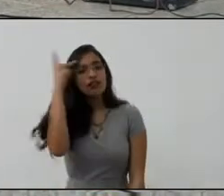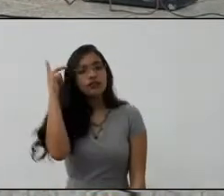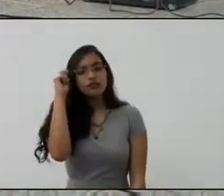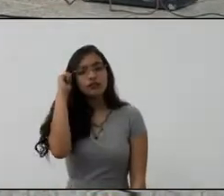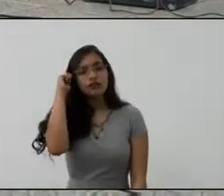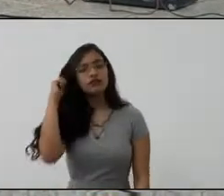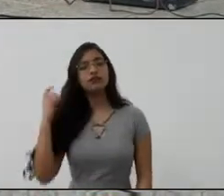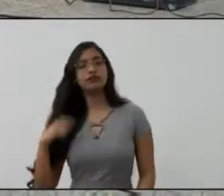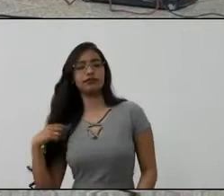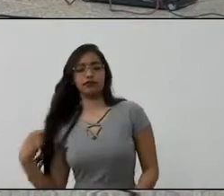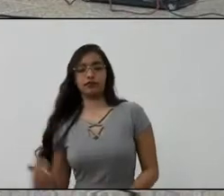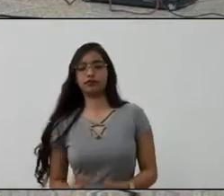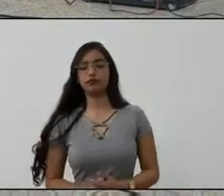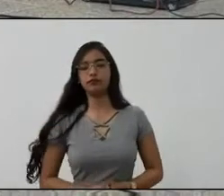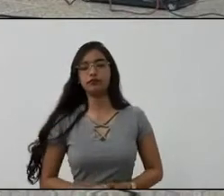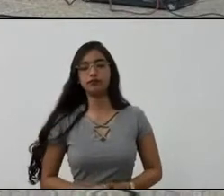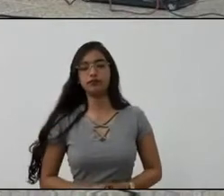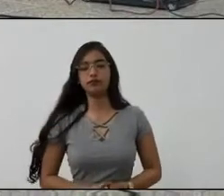assim,